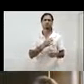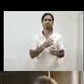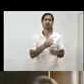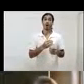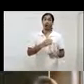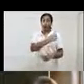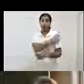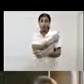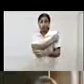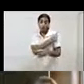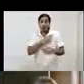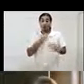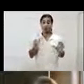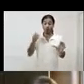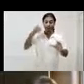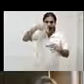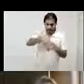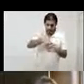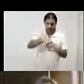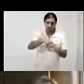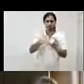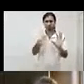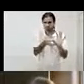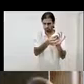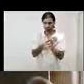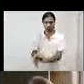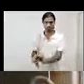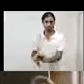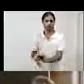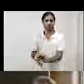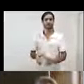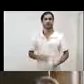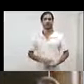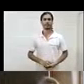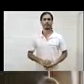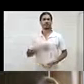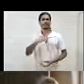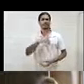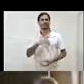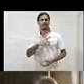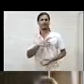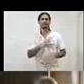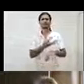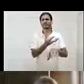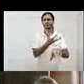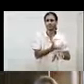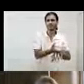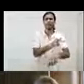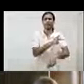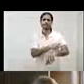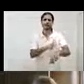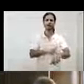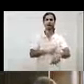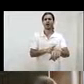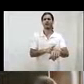pedagógicas de ensino, a didática, estágio, não é? E as diferentes disciplinas